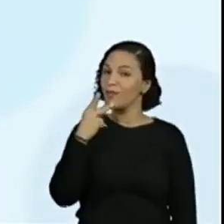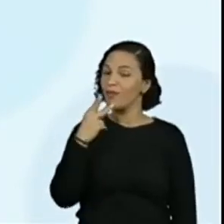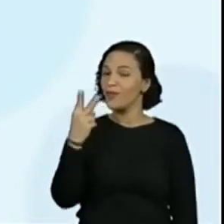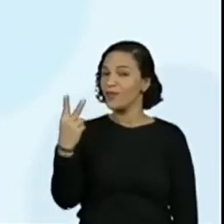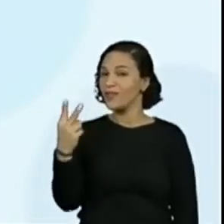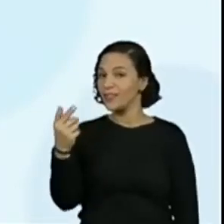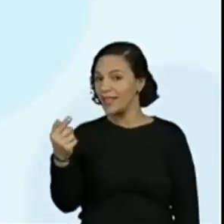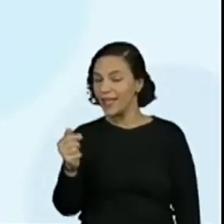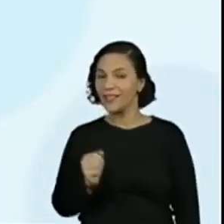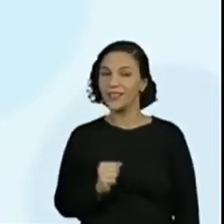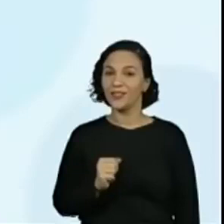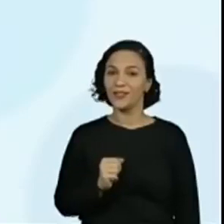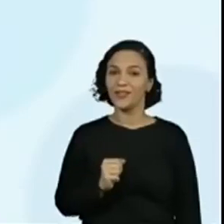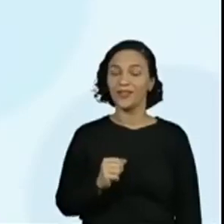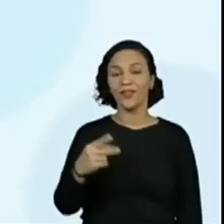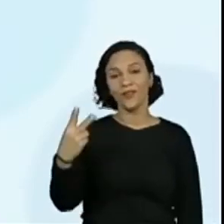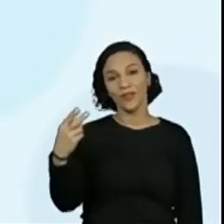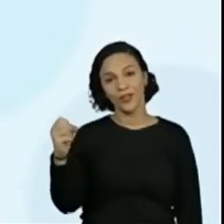28.